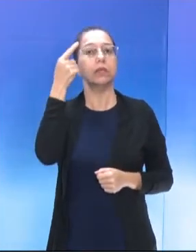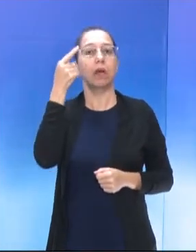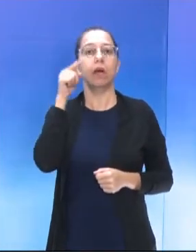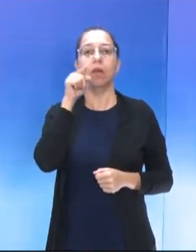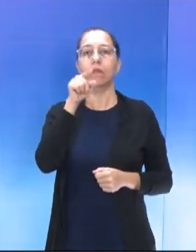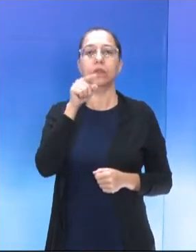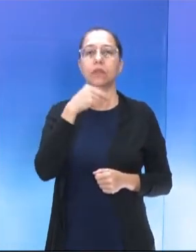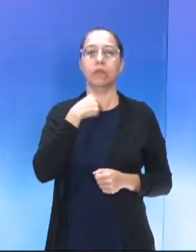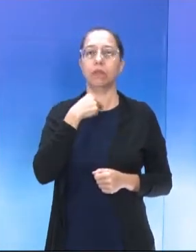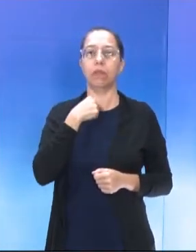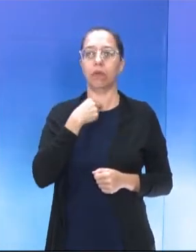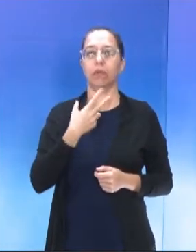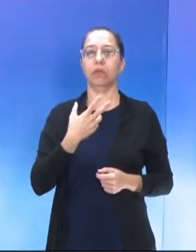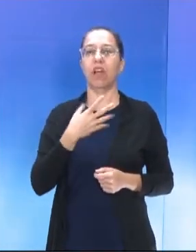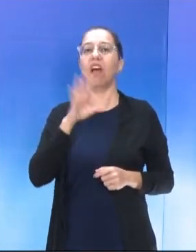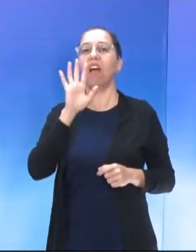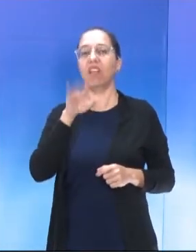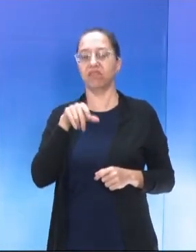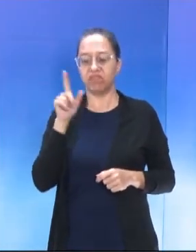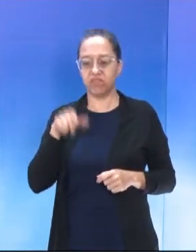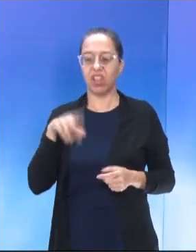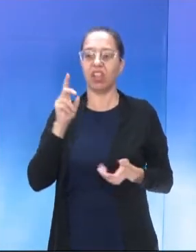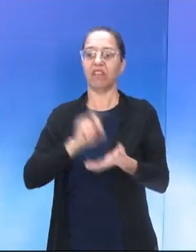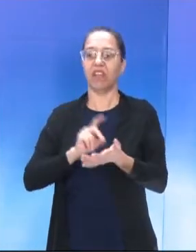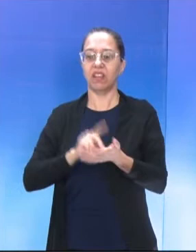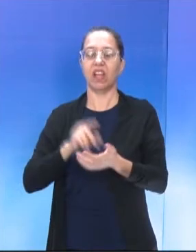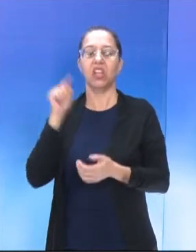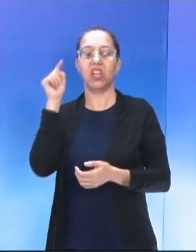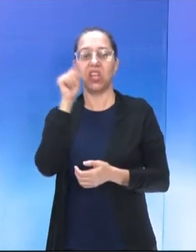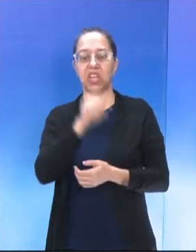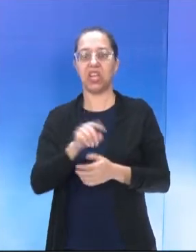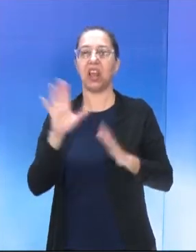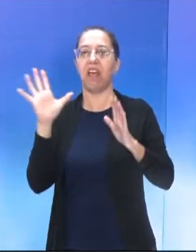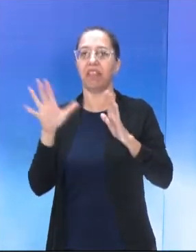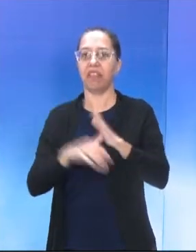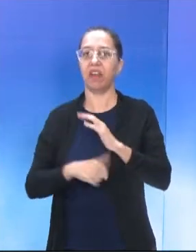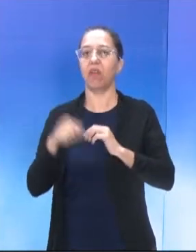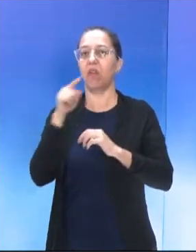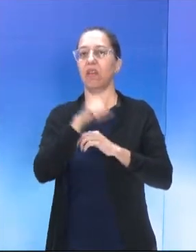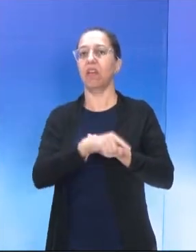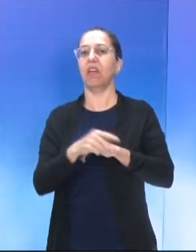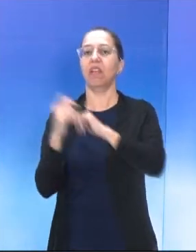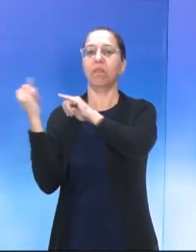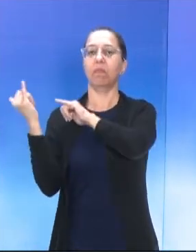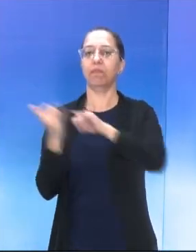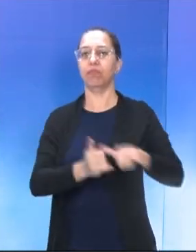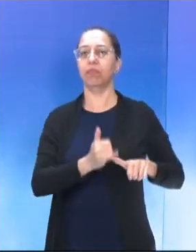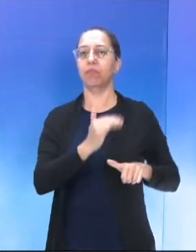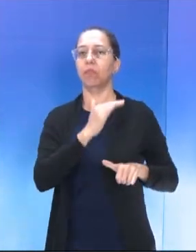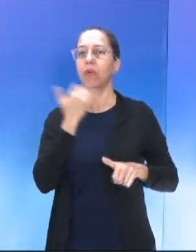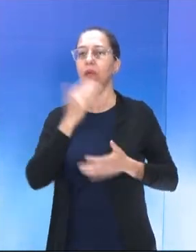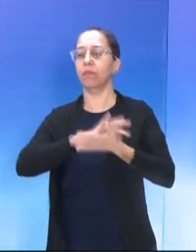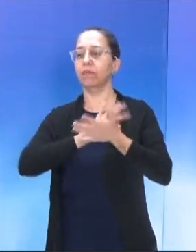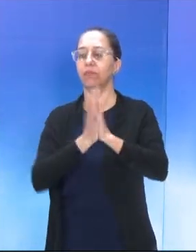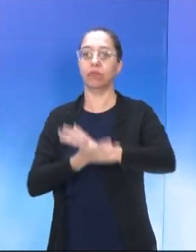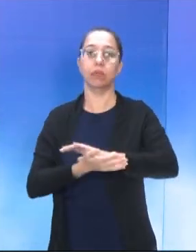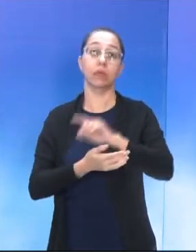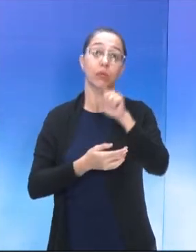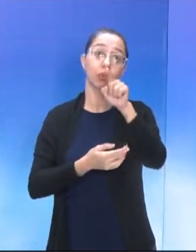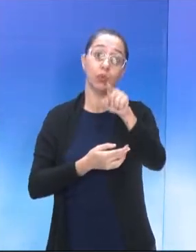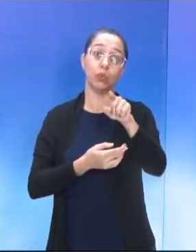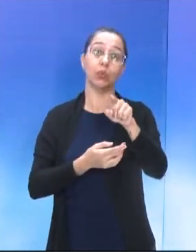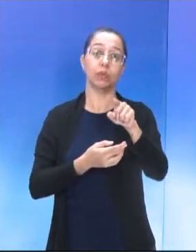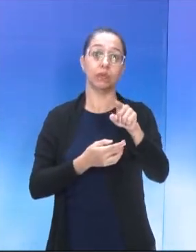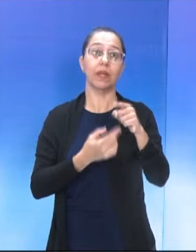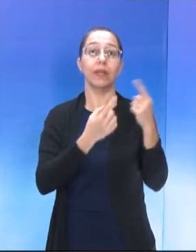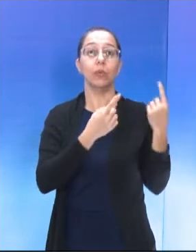pode dizer, de fato, ele é ladrão, ele é corrupto, tem que morrer na cadeia. Se você pensar assim, você está ferindo os direitos